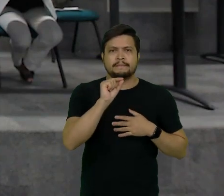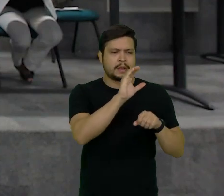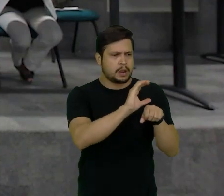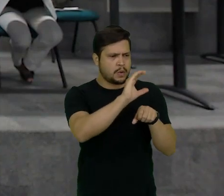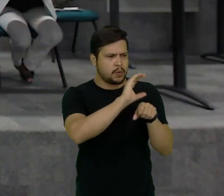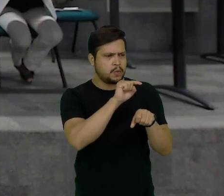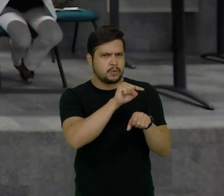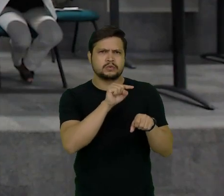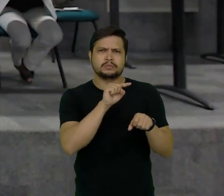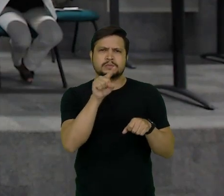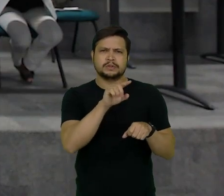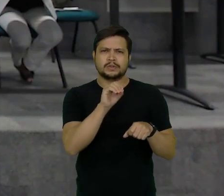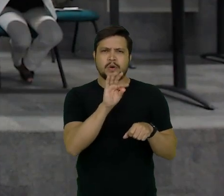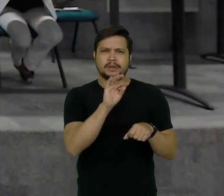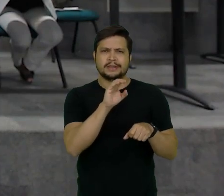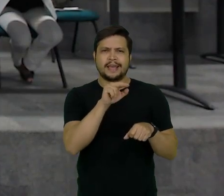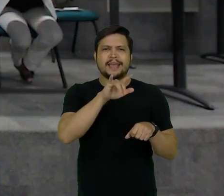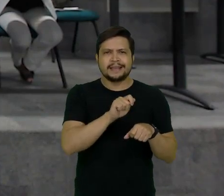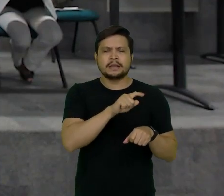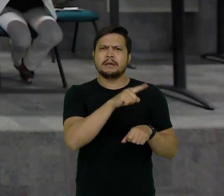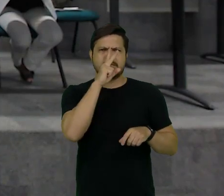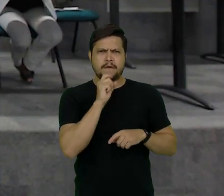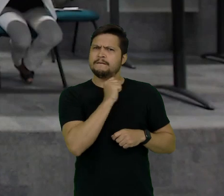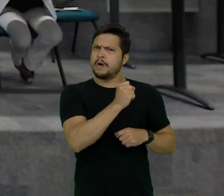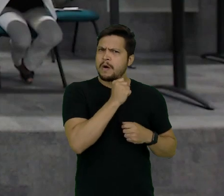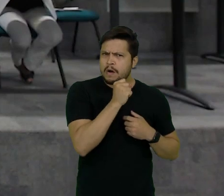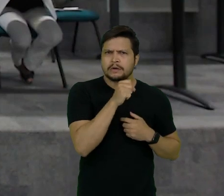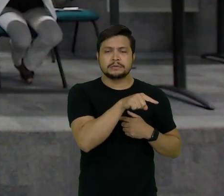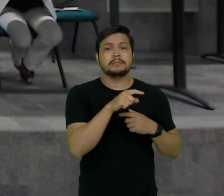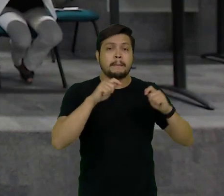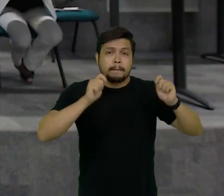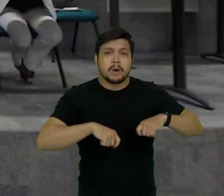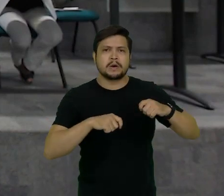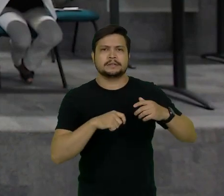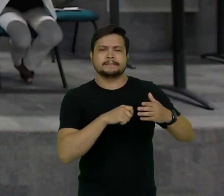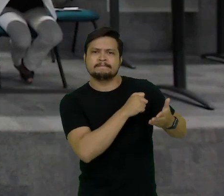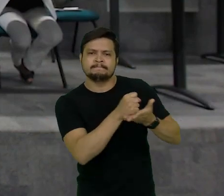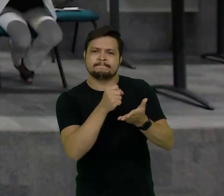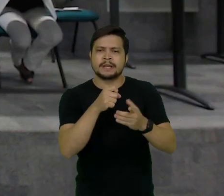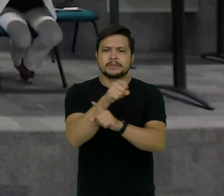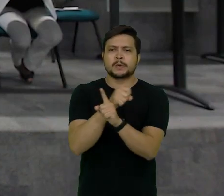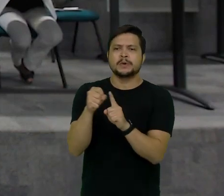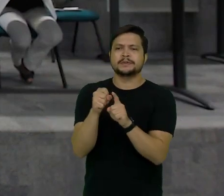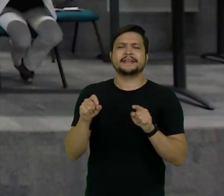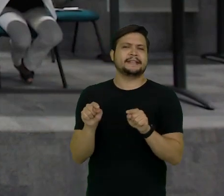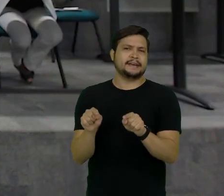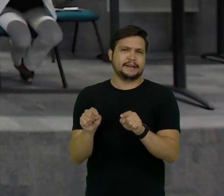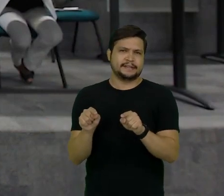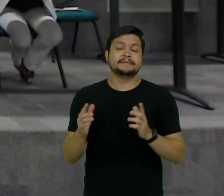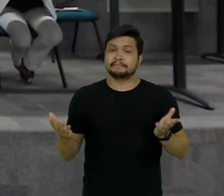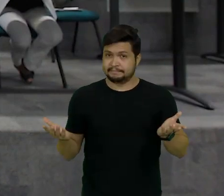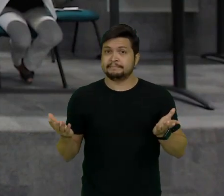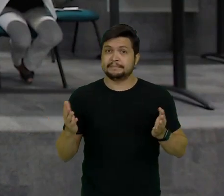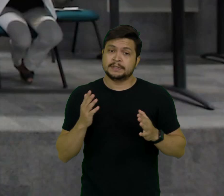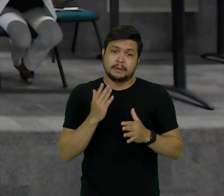uma zootecnia útil para a sociedade, que no final das contas a nossa razão de ser é